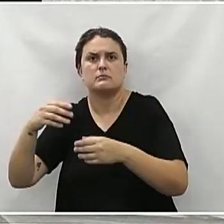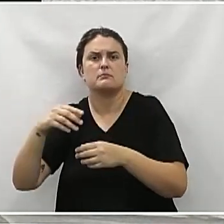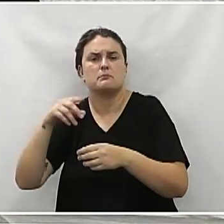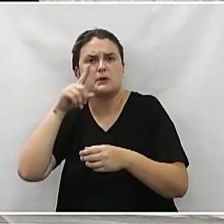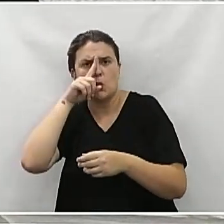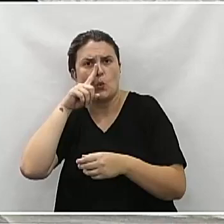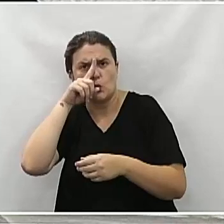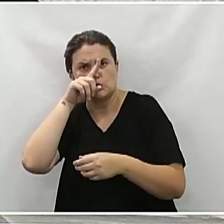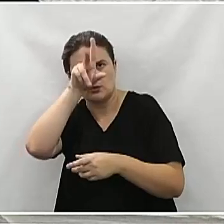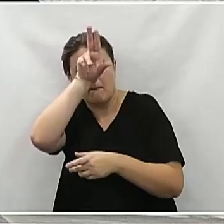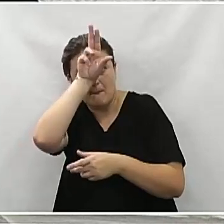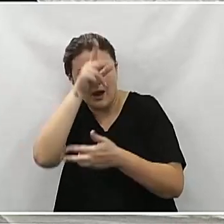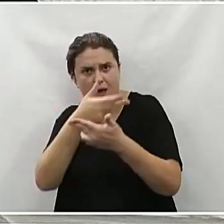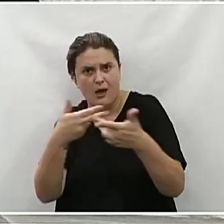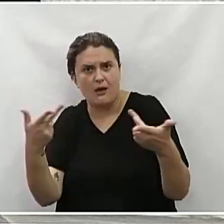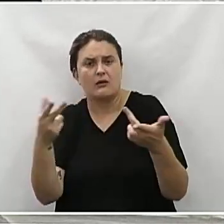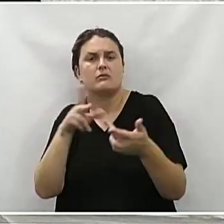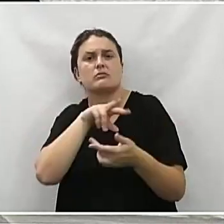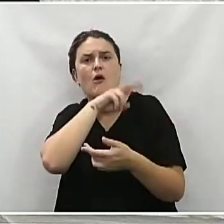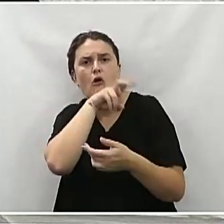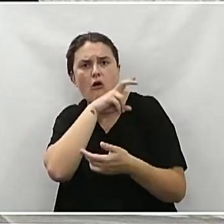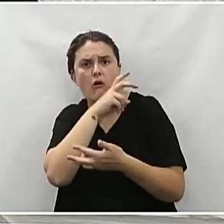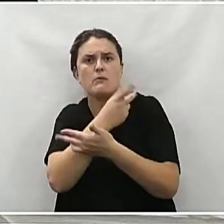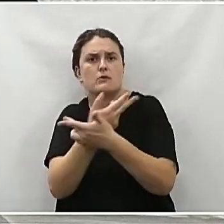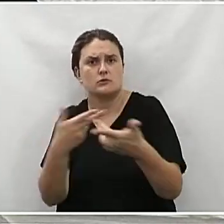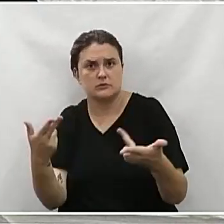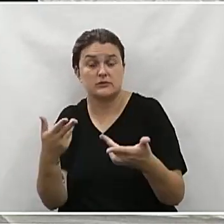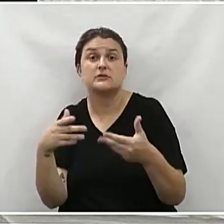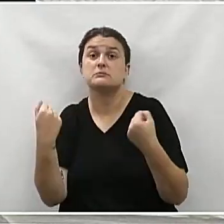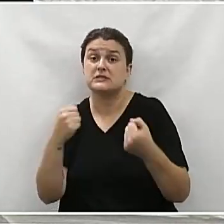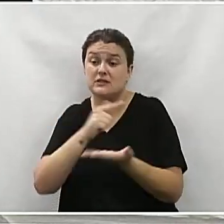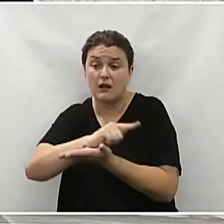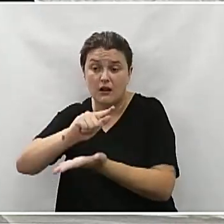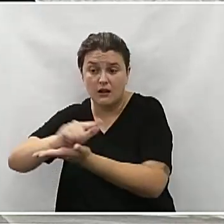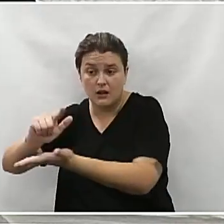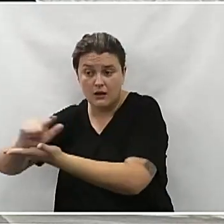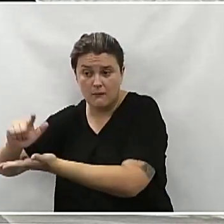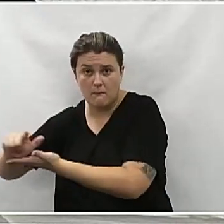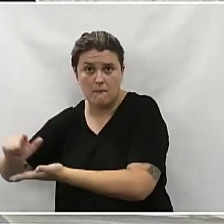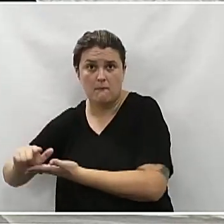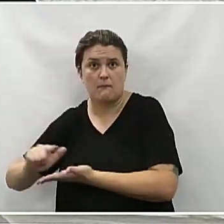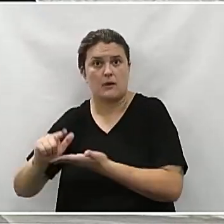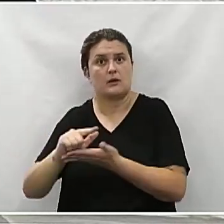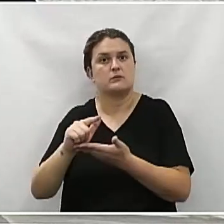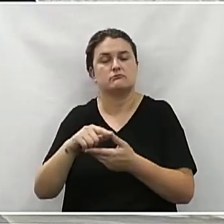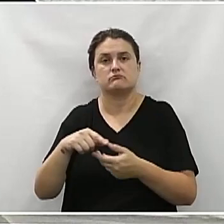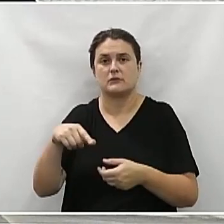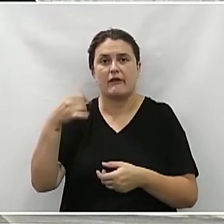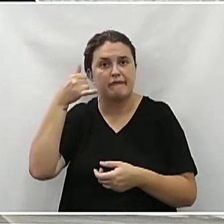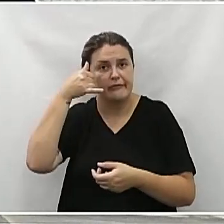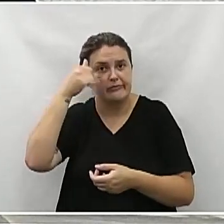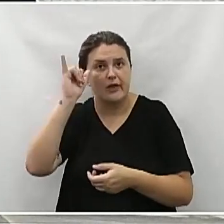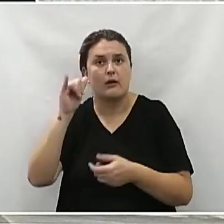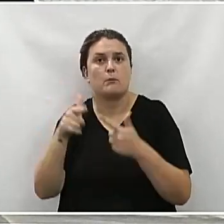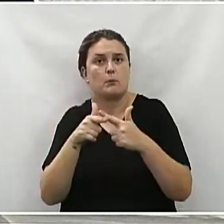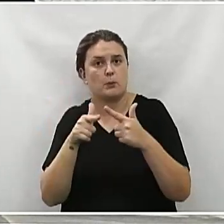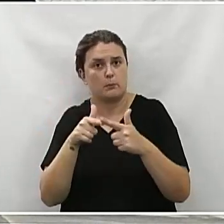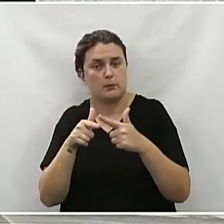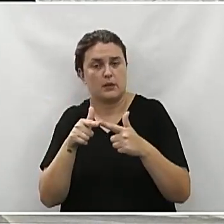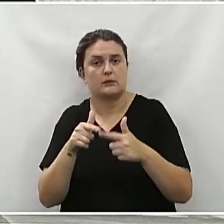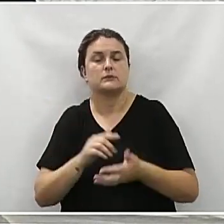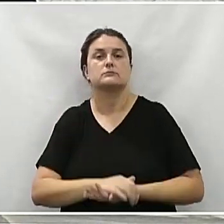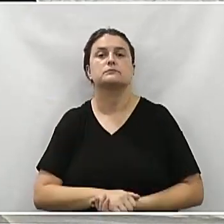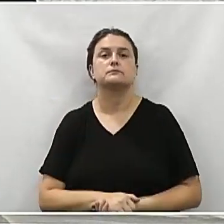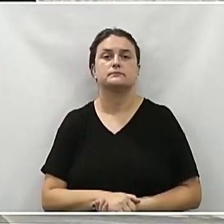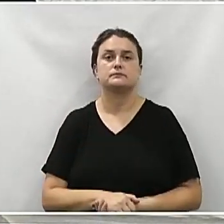conta do mato. E é muito importante manter terrenos e quintais limpos, a fim de evitar a proliferação de animais peçonhentos e